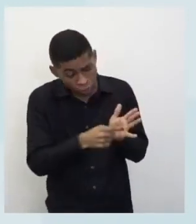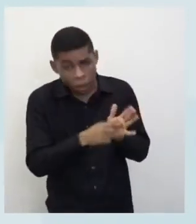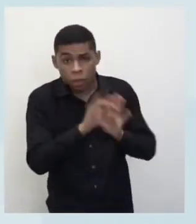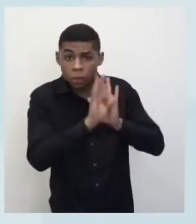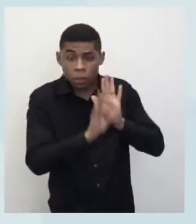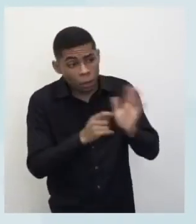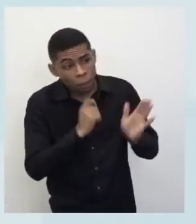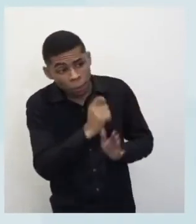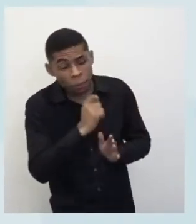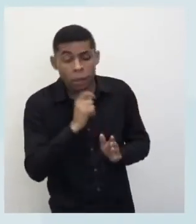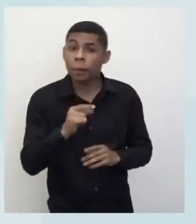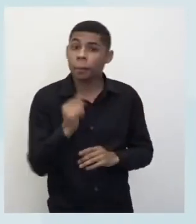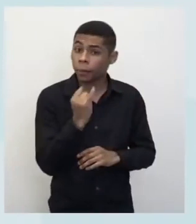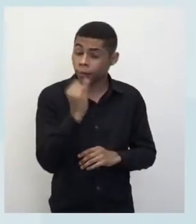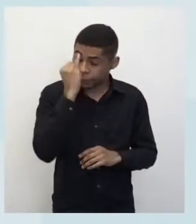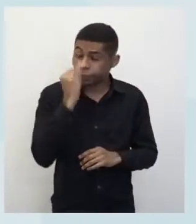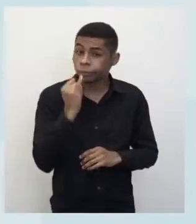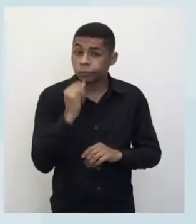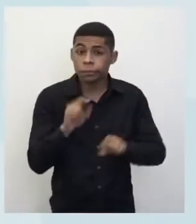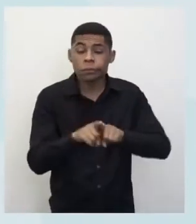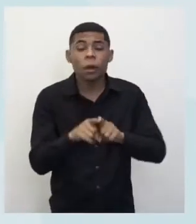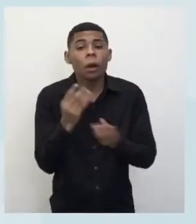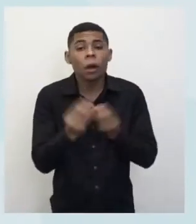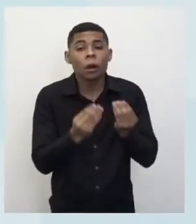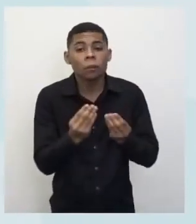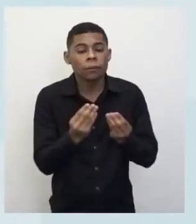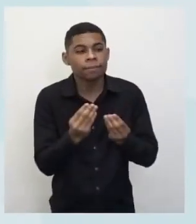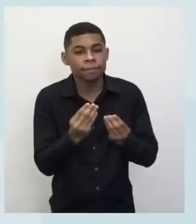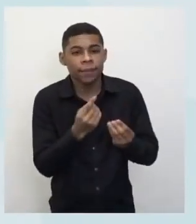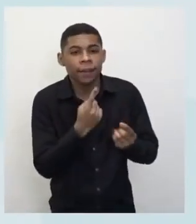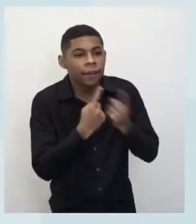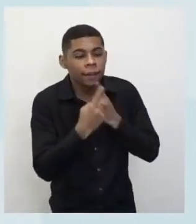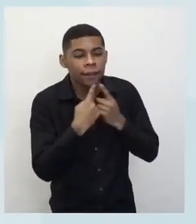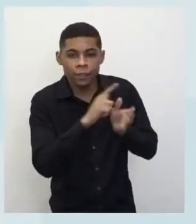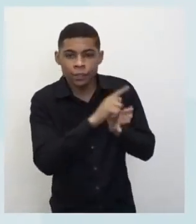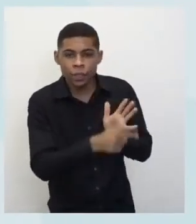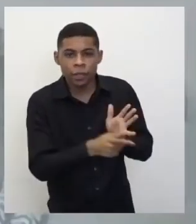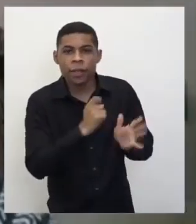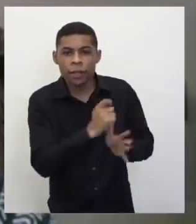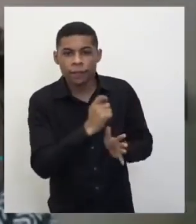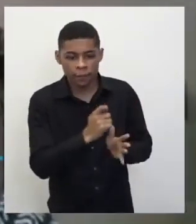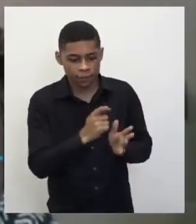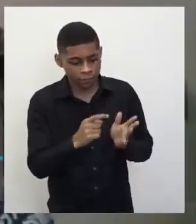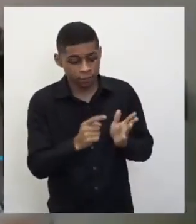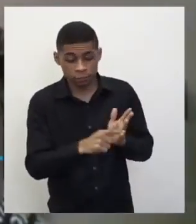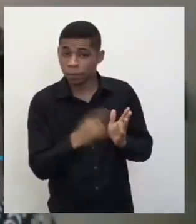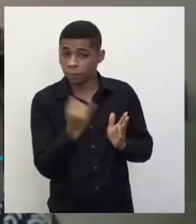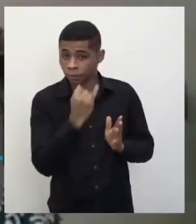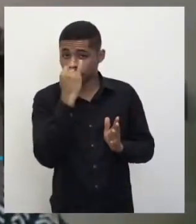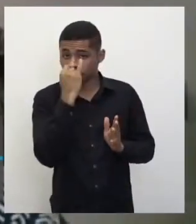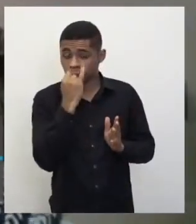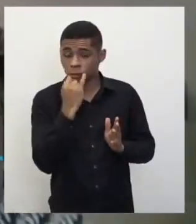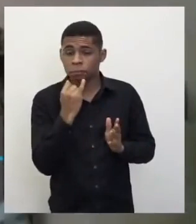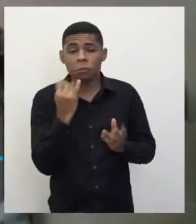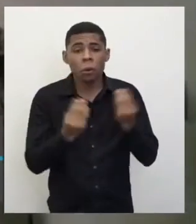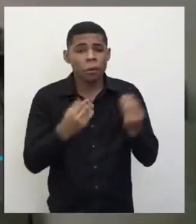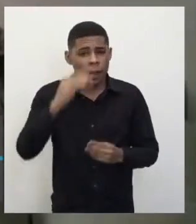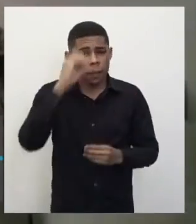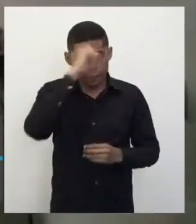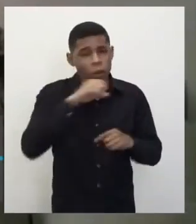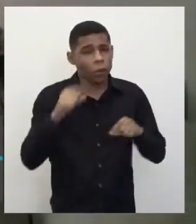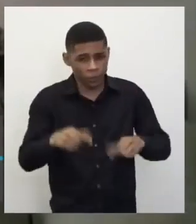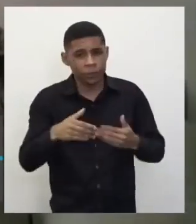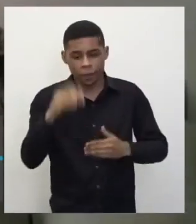roteiro na produção e elaboração do gênero entrevista, certo? Vamos,